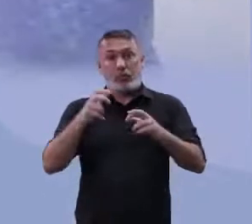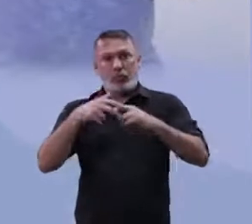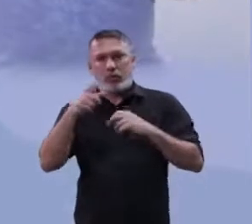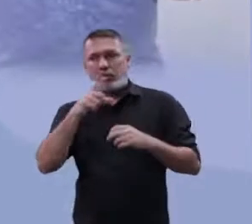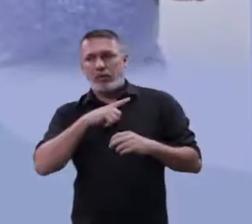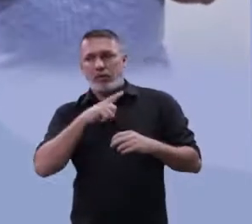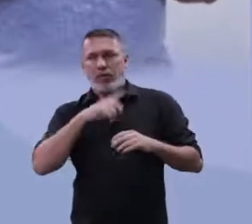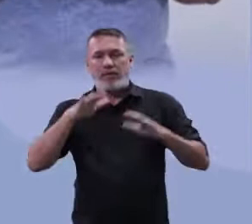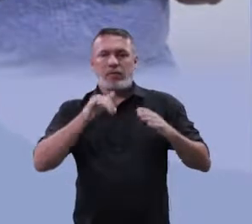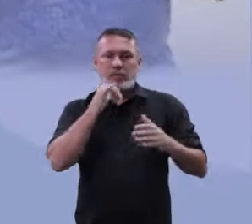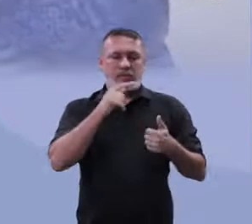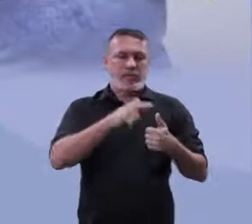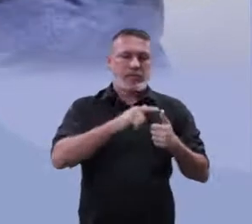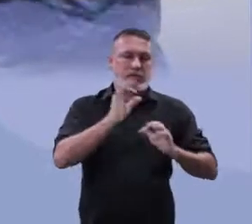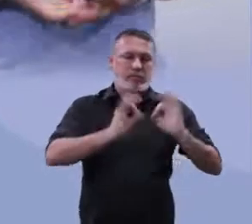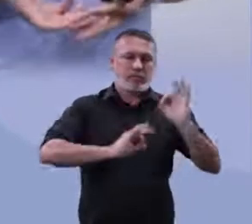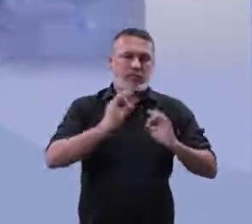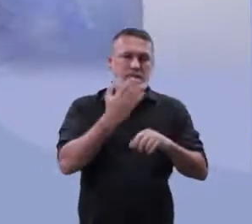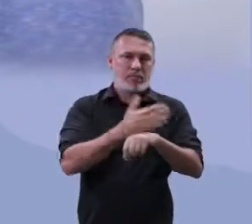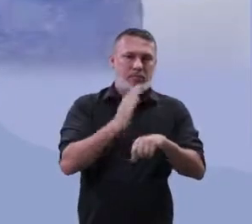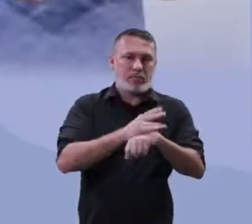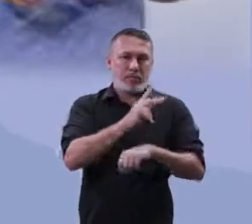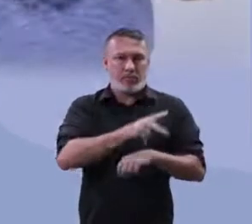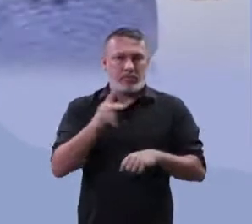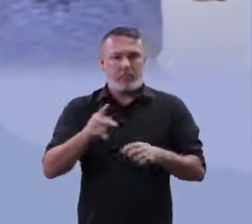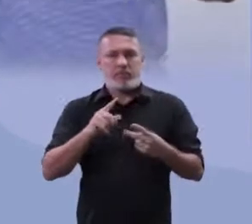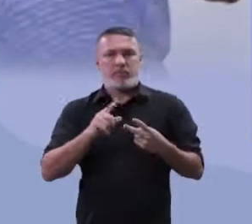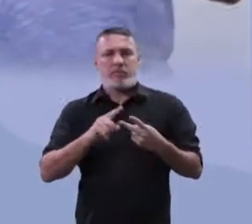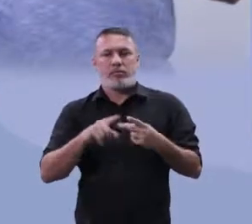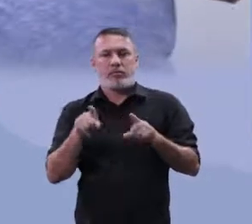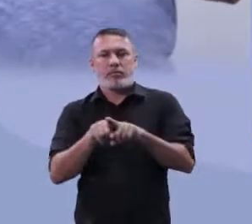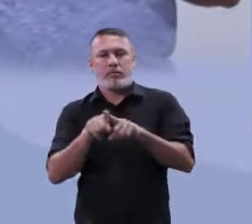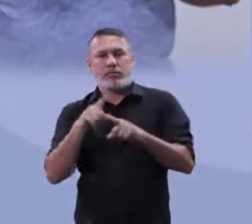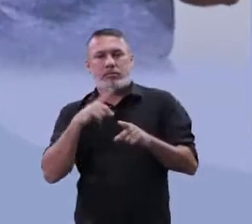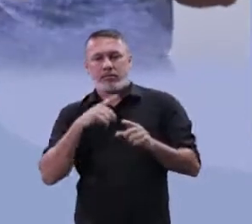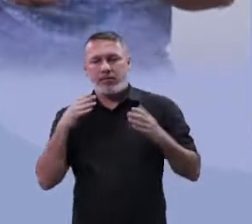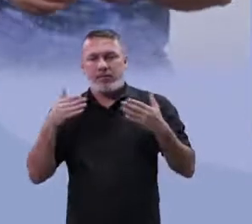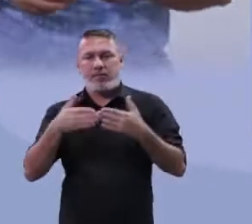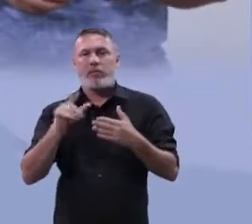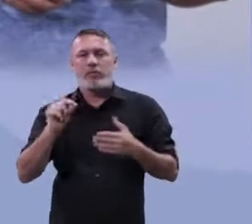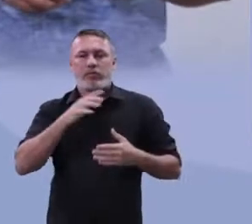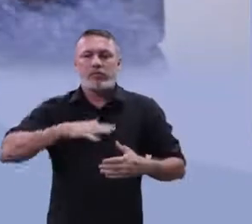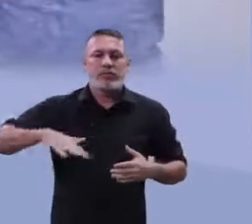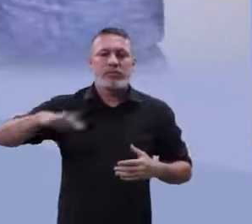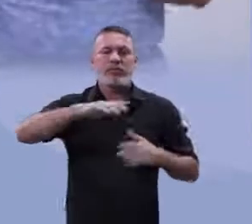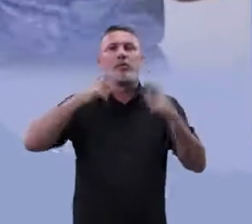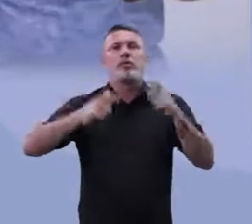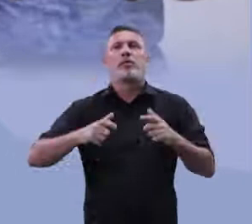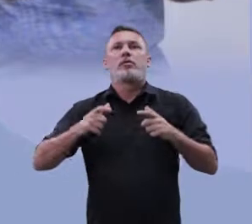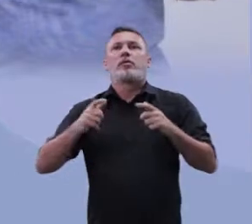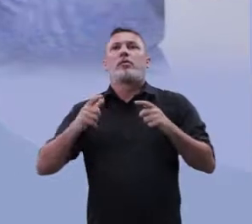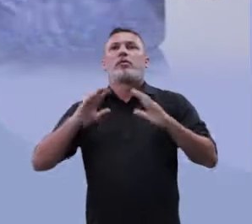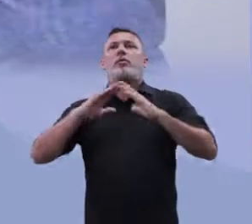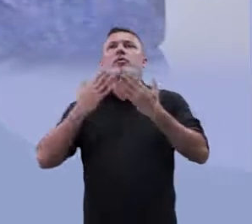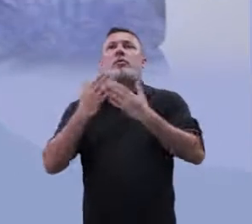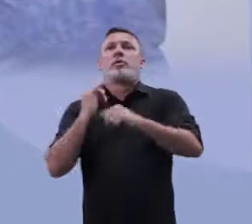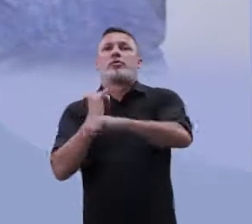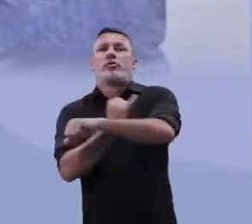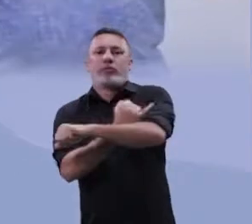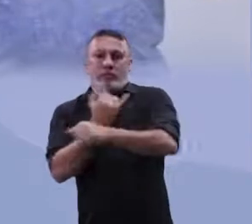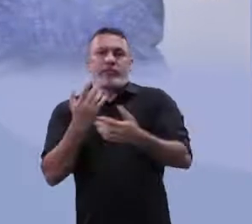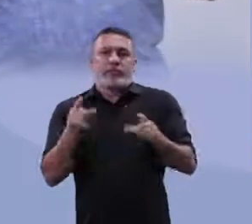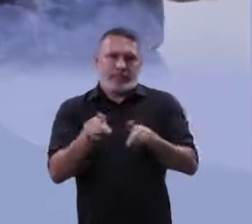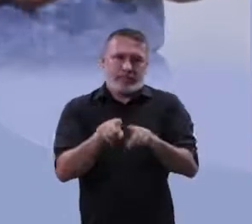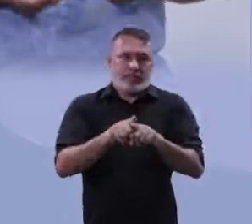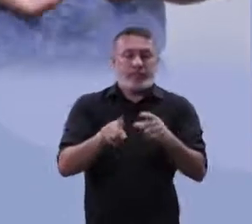ali o preparo dos professores, do corpo docente, eu tenho ali também o preparo físico da escola, de todos os aspectos. Lembrando,